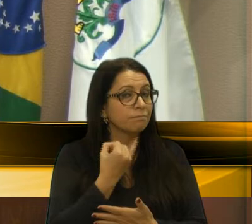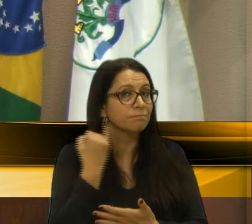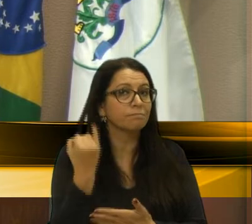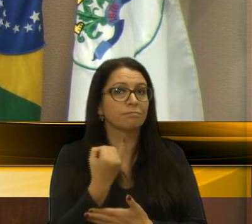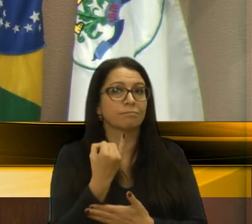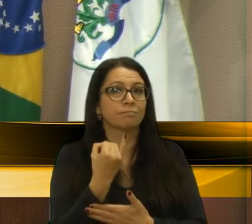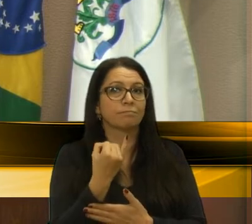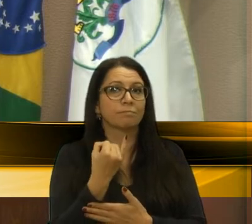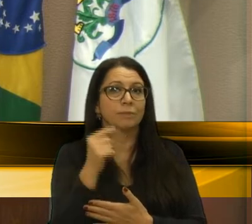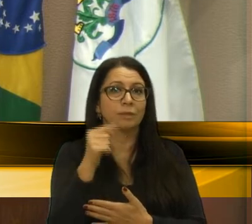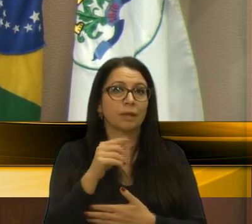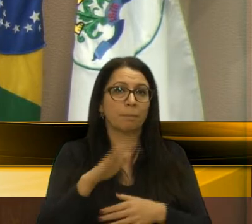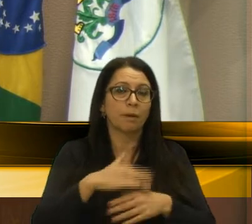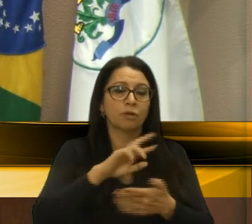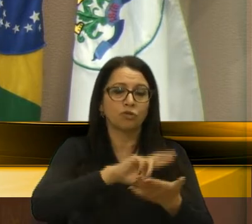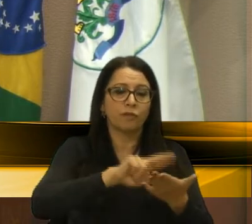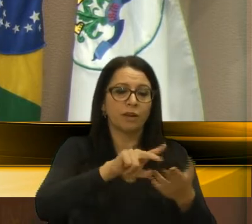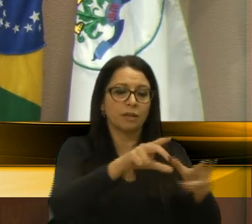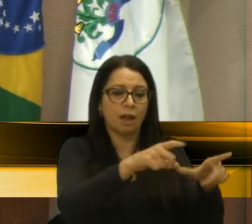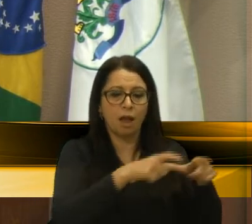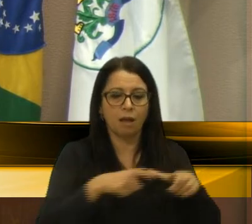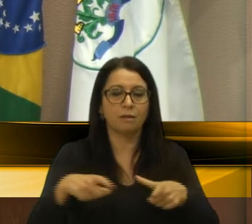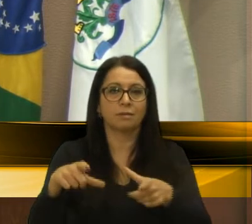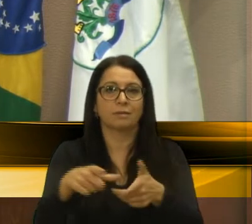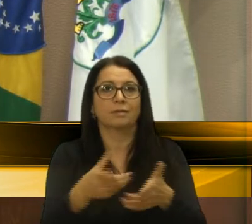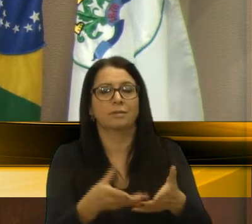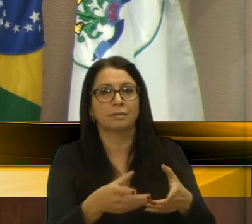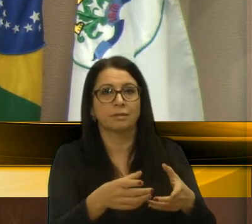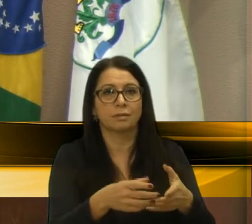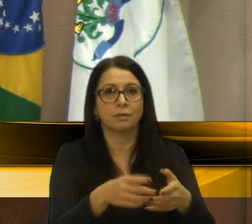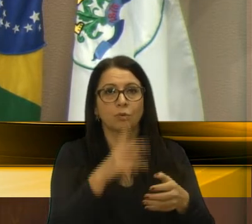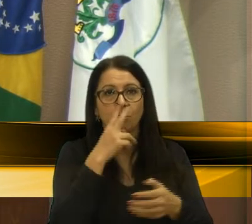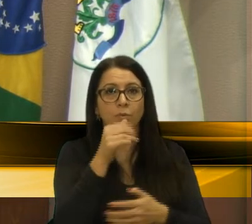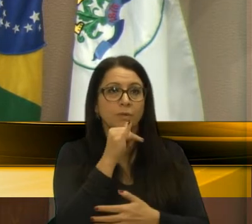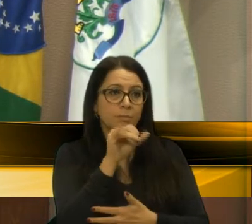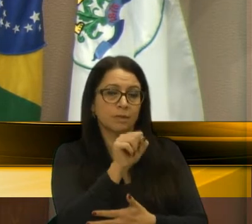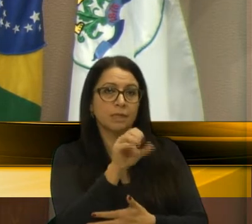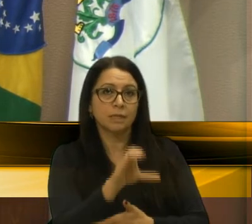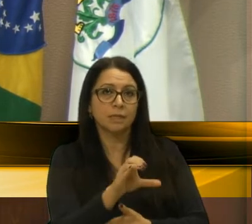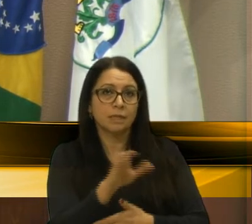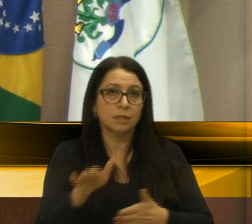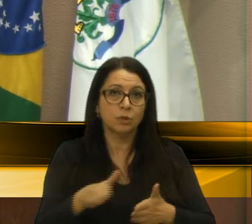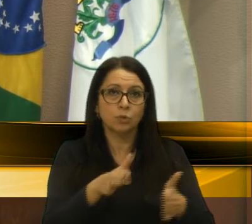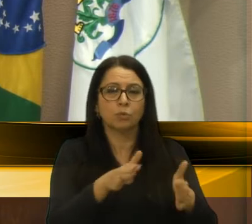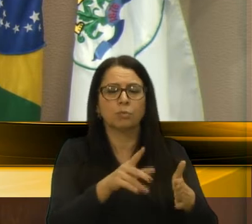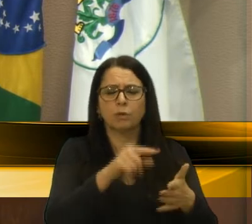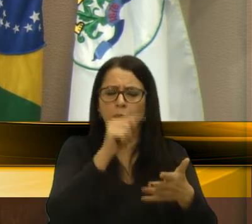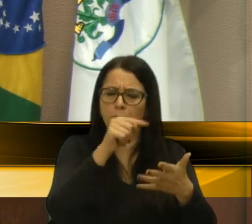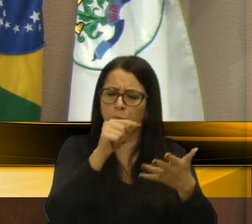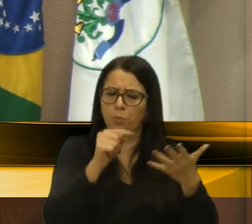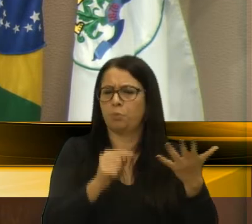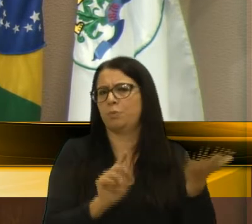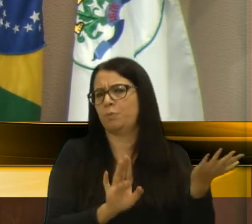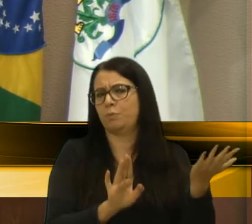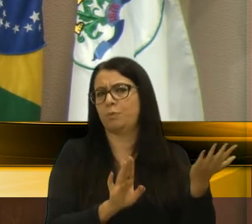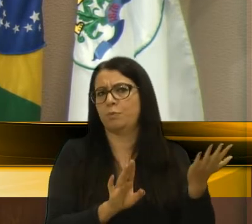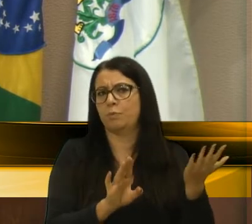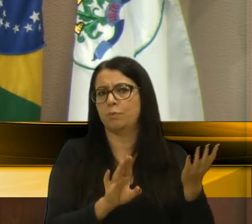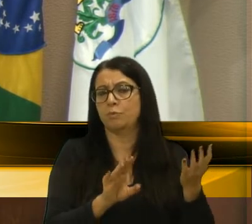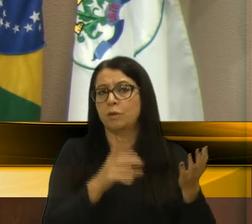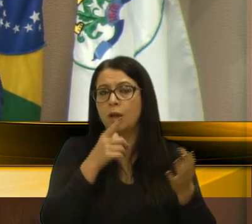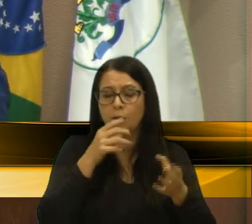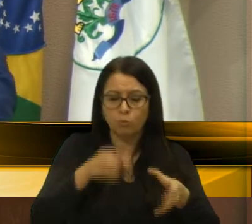importante, relevante nas mais variadas áreas. A gente citou o exemplo de Santa Catarina aqui nas estradas, mas existem outros diversos, no